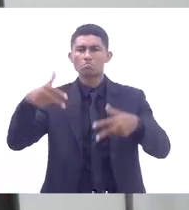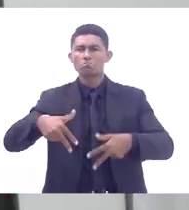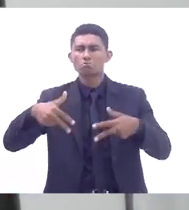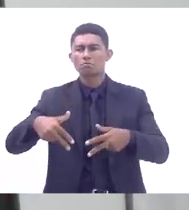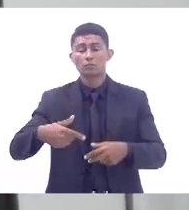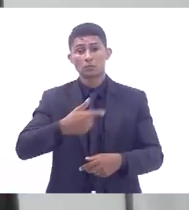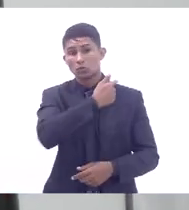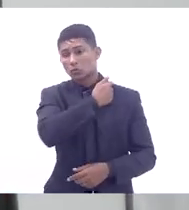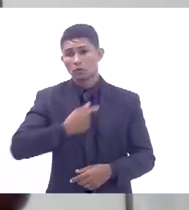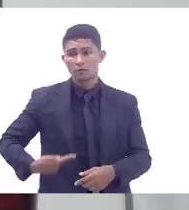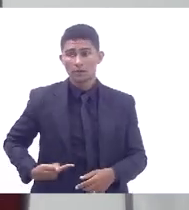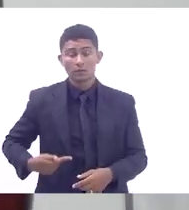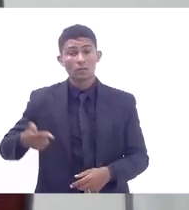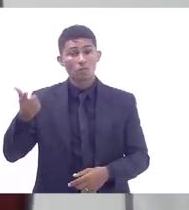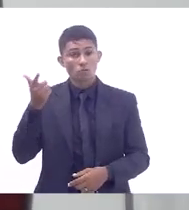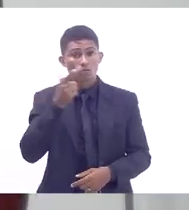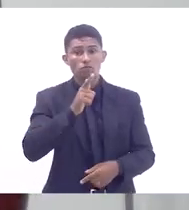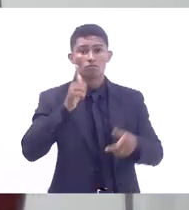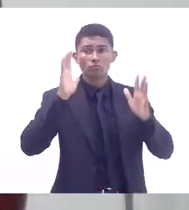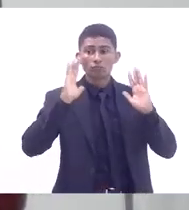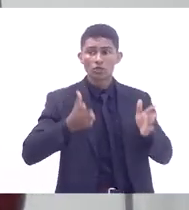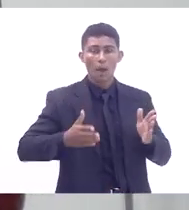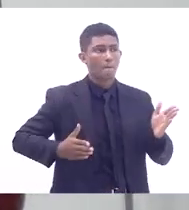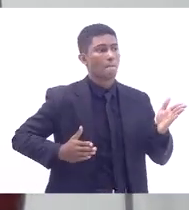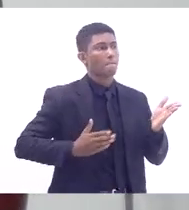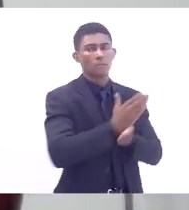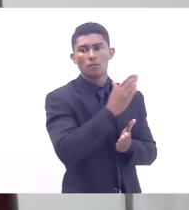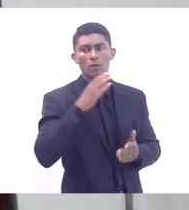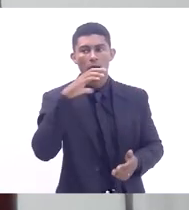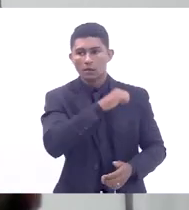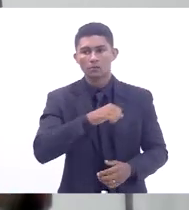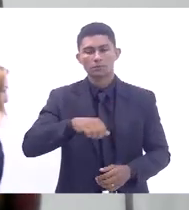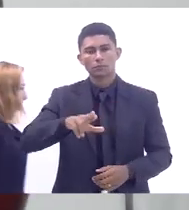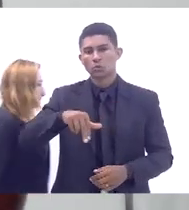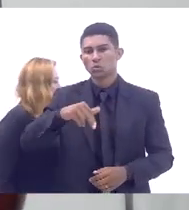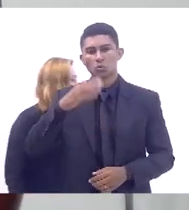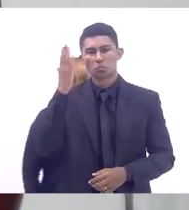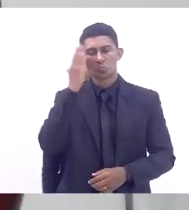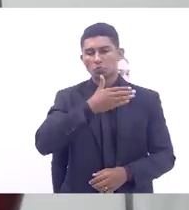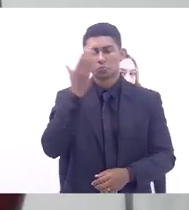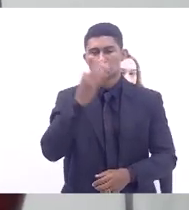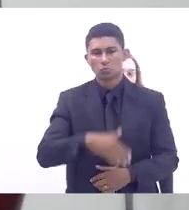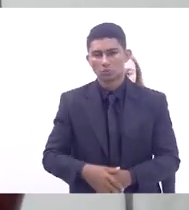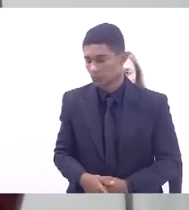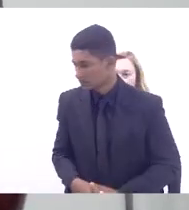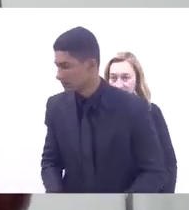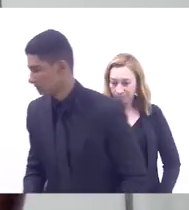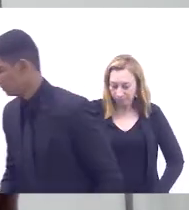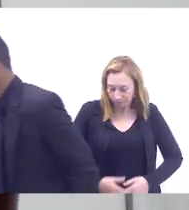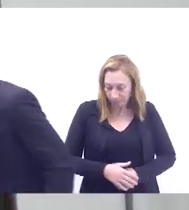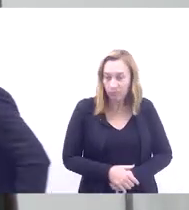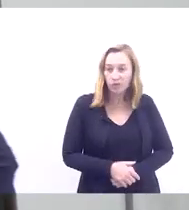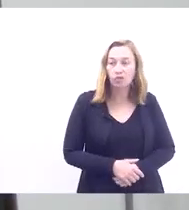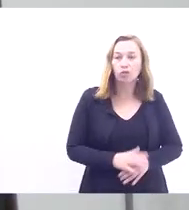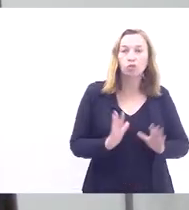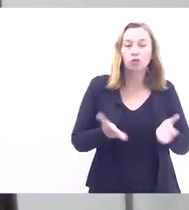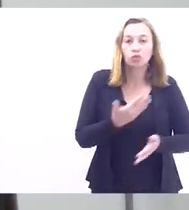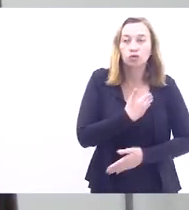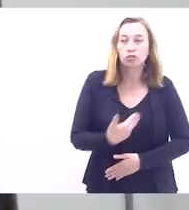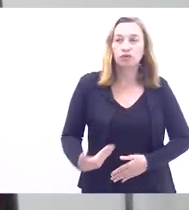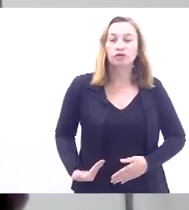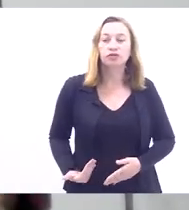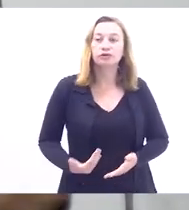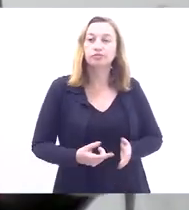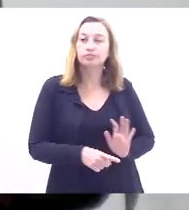governo que já consegui se aprovar o que a gente tava precisando no sentido dos auxílios por exemplo né hoje o governo que a dar